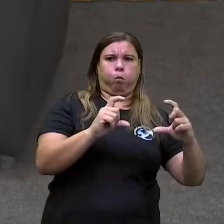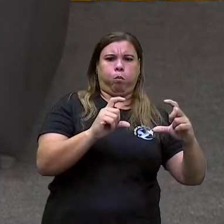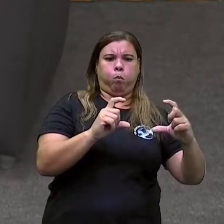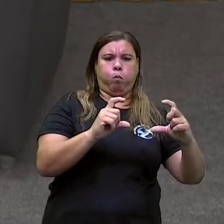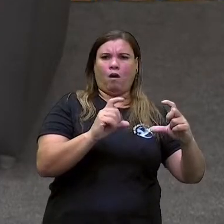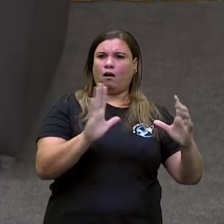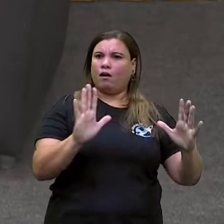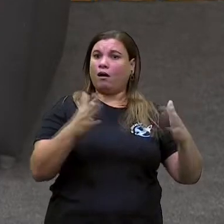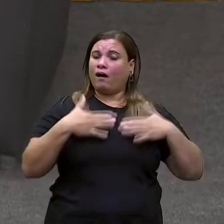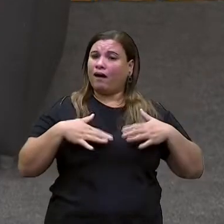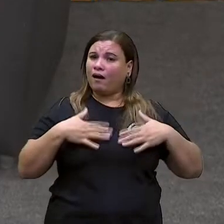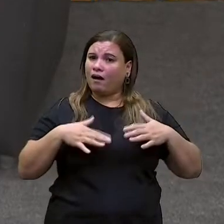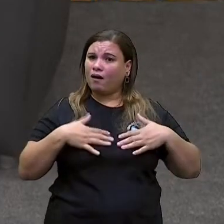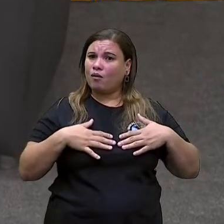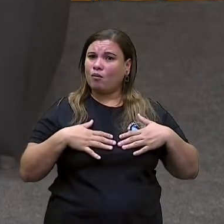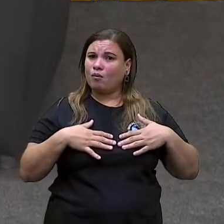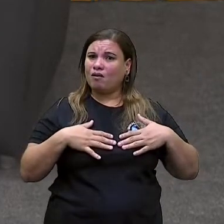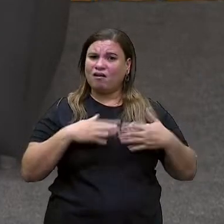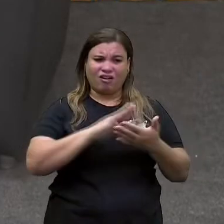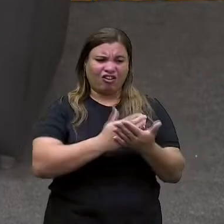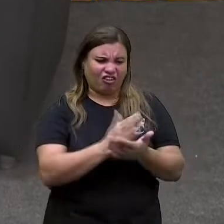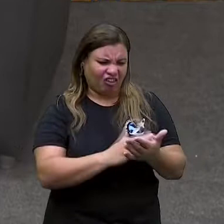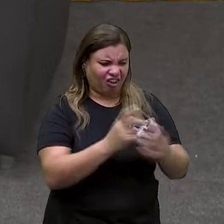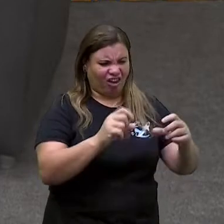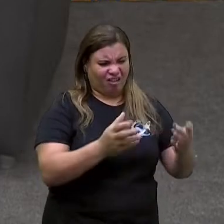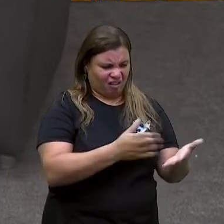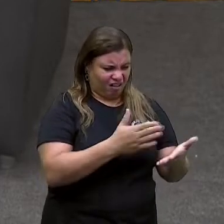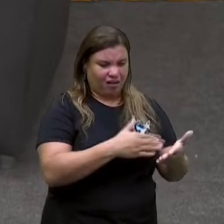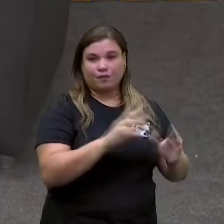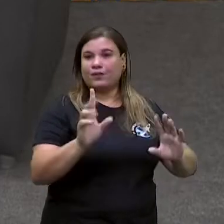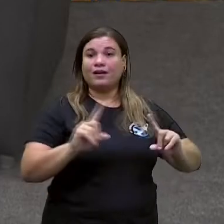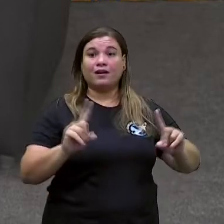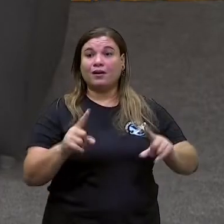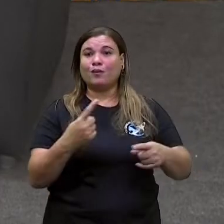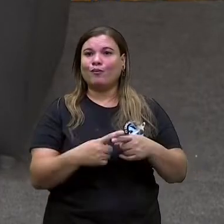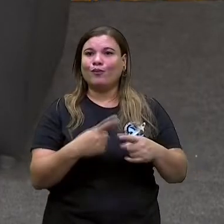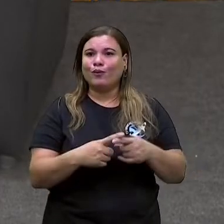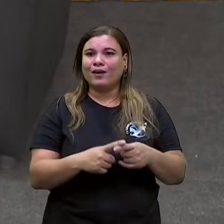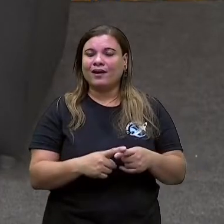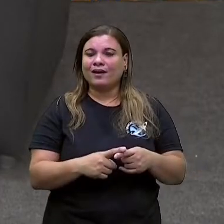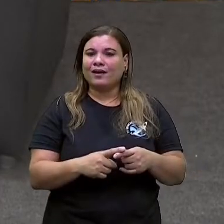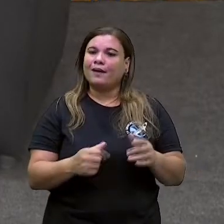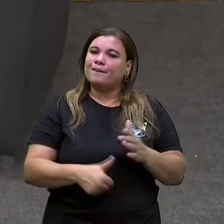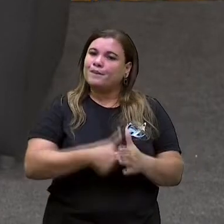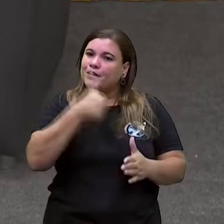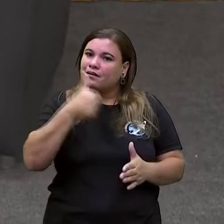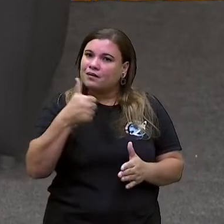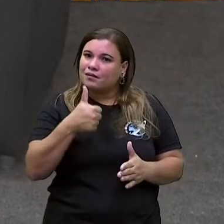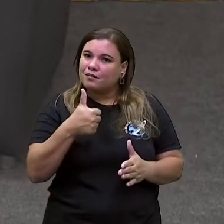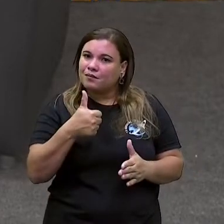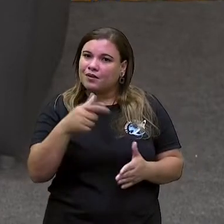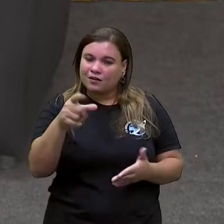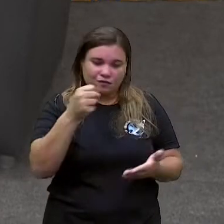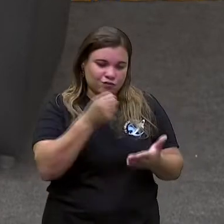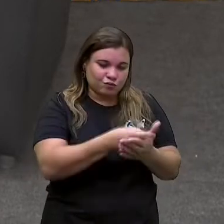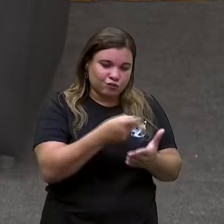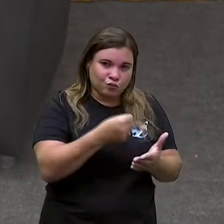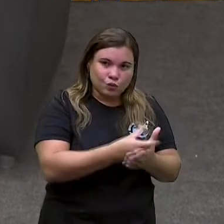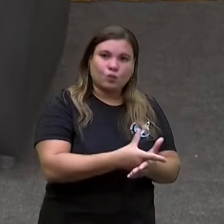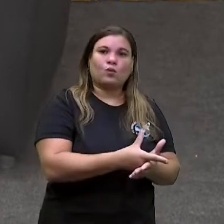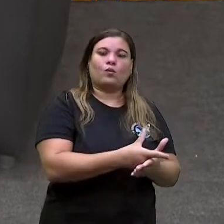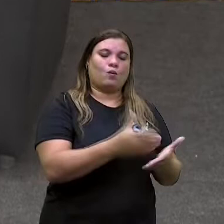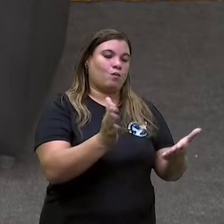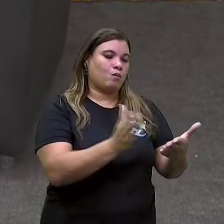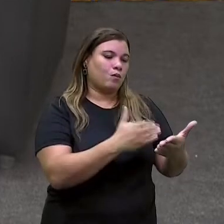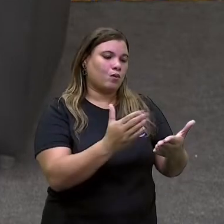livro de 30, um livro de poemas, porque você lê um poema por dia. Lê um conto por dia é uma boa estratégia. Você lê um conto, ficou